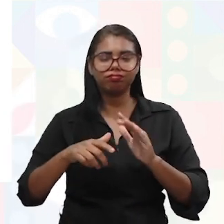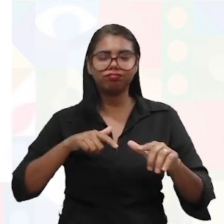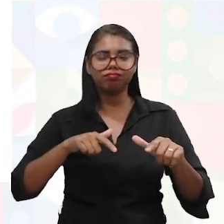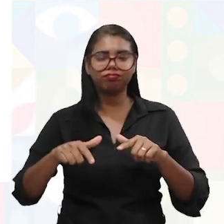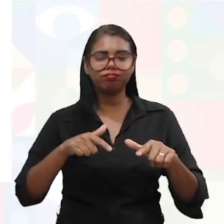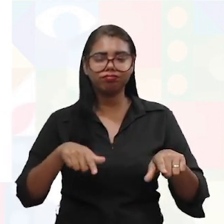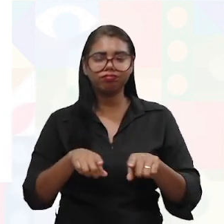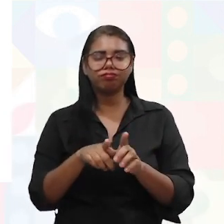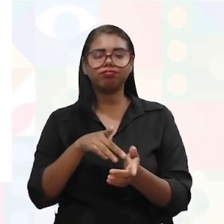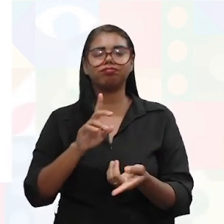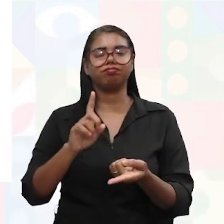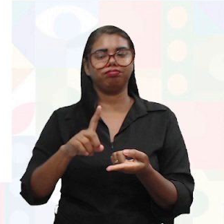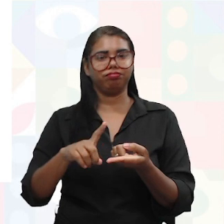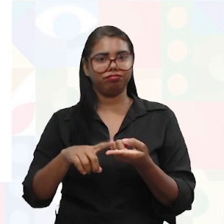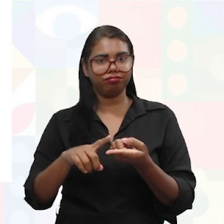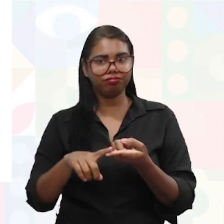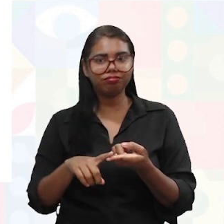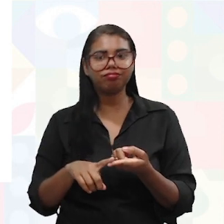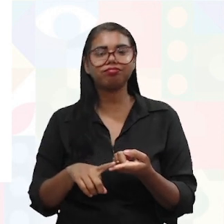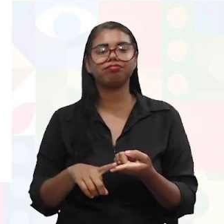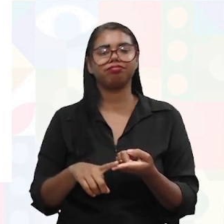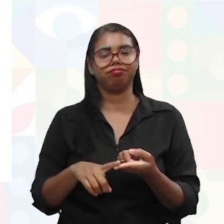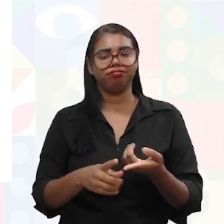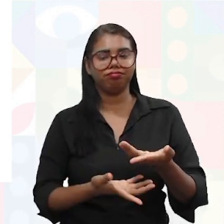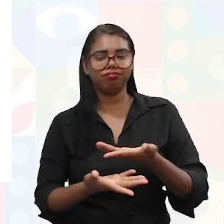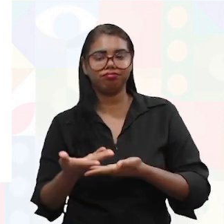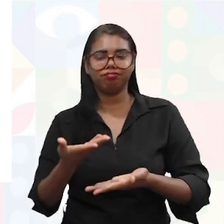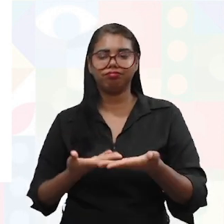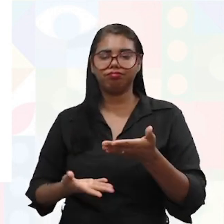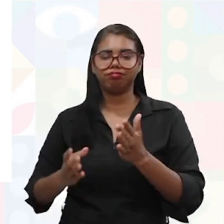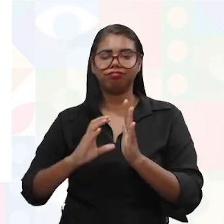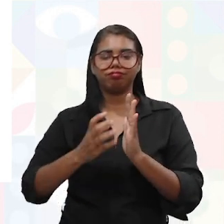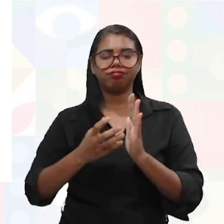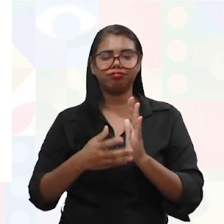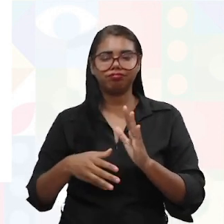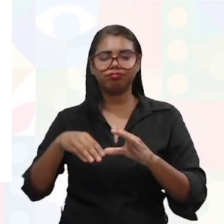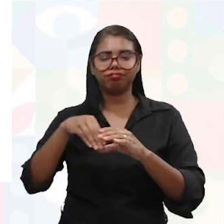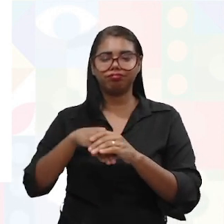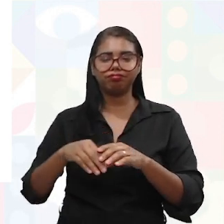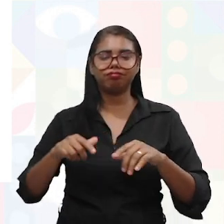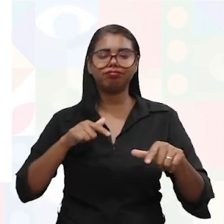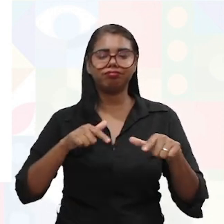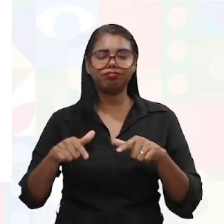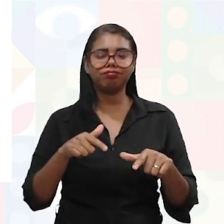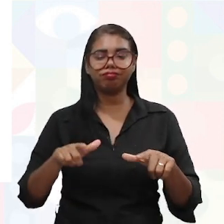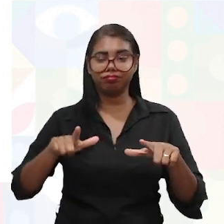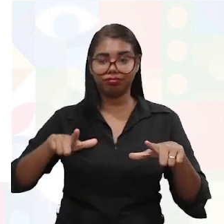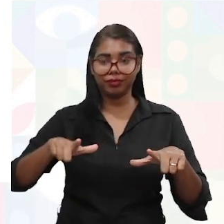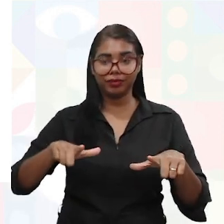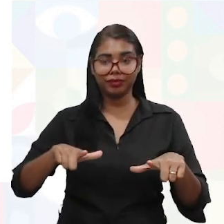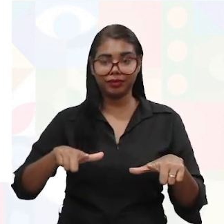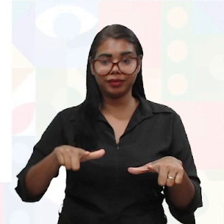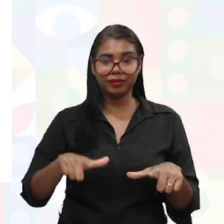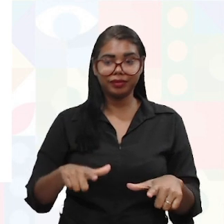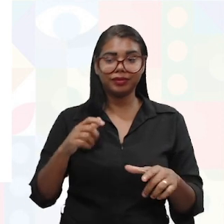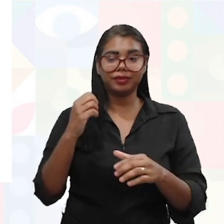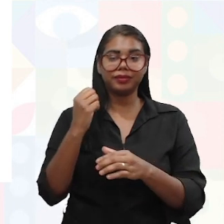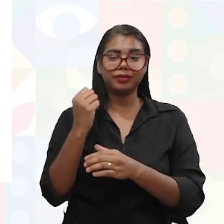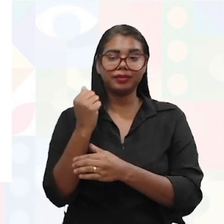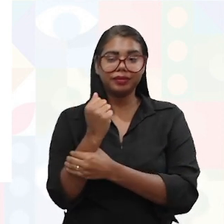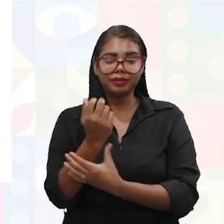funcionários desse desse trabalhador desse colaborador então é importante que esse ambiente esteja